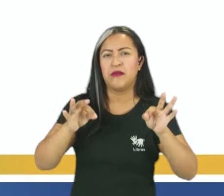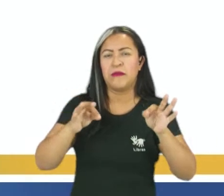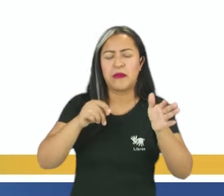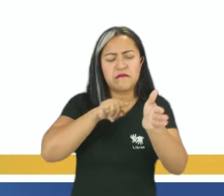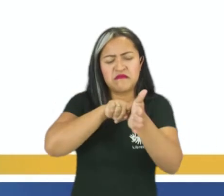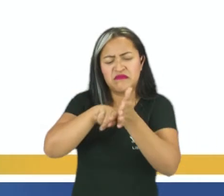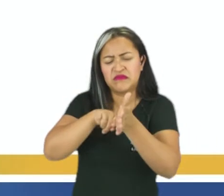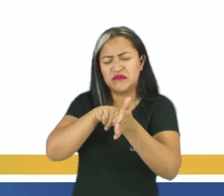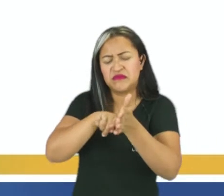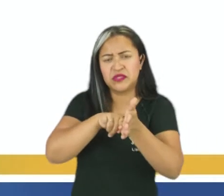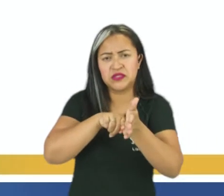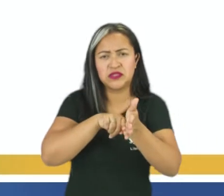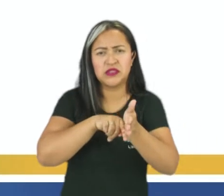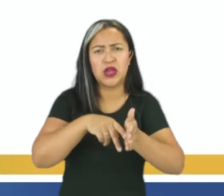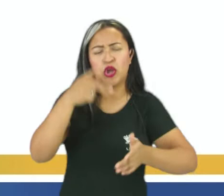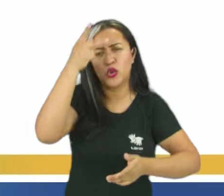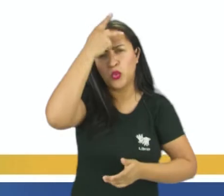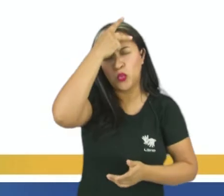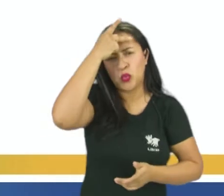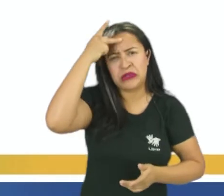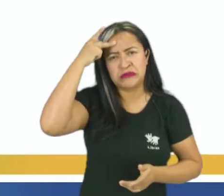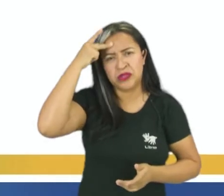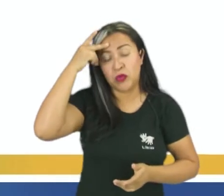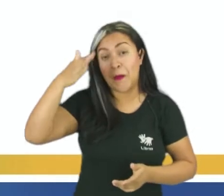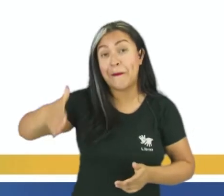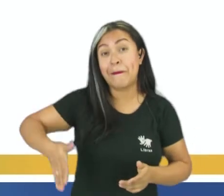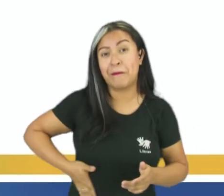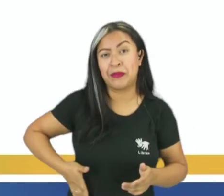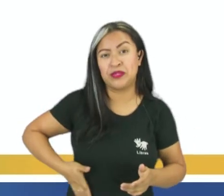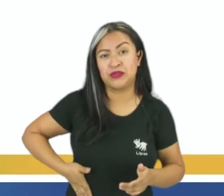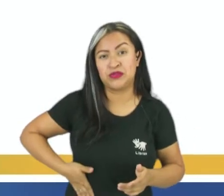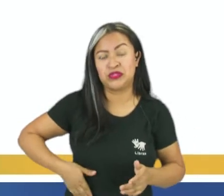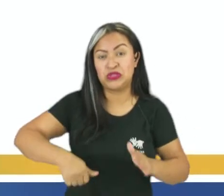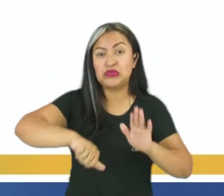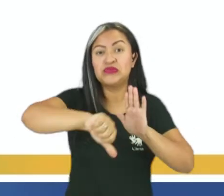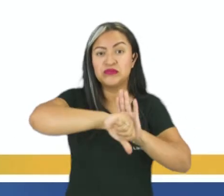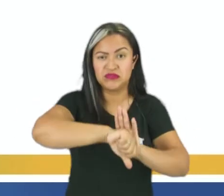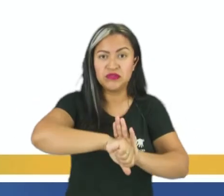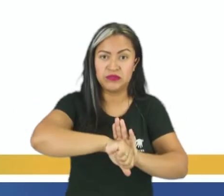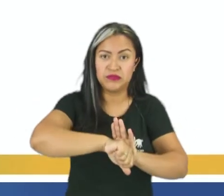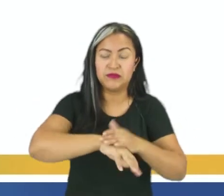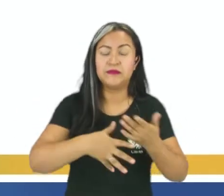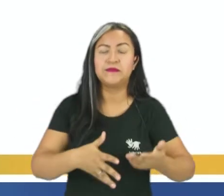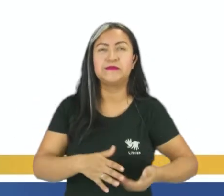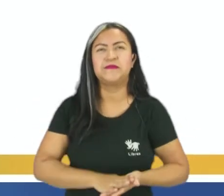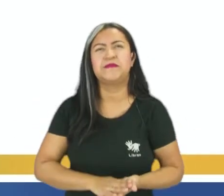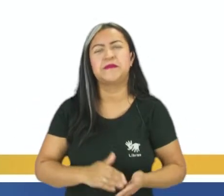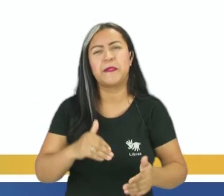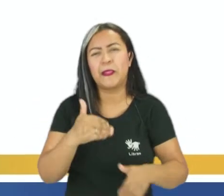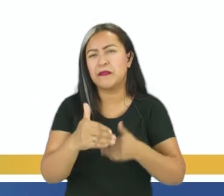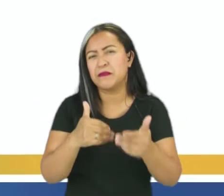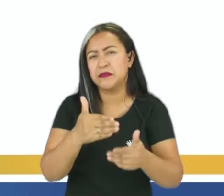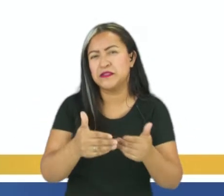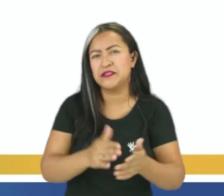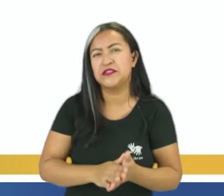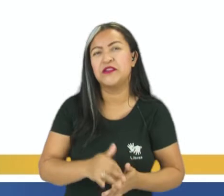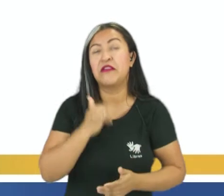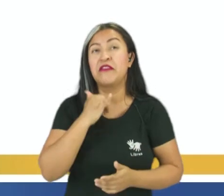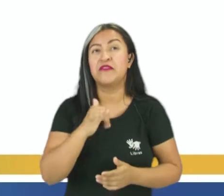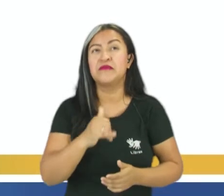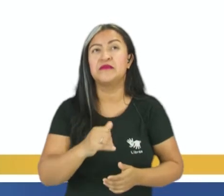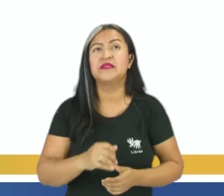base nas características físicas e nos seus hábitos, né? Seguindo a informação, né, o